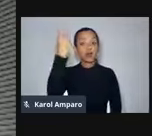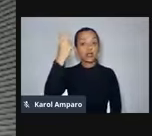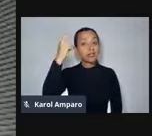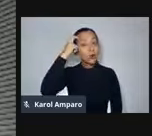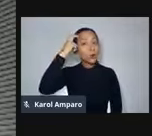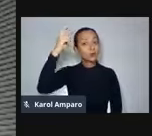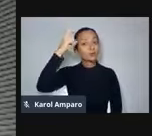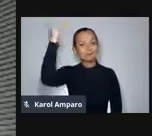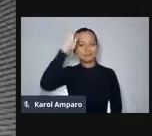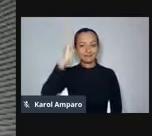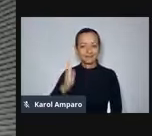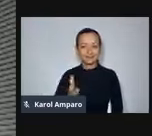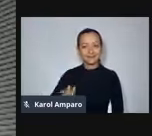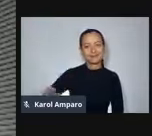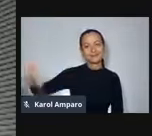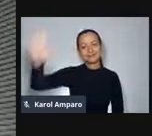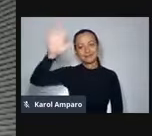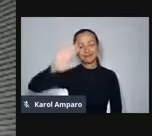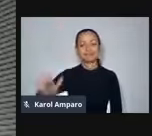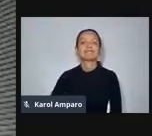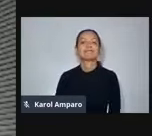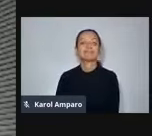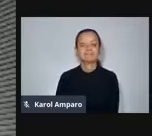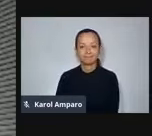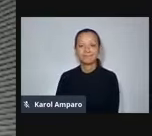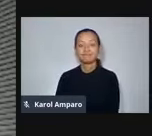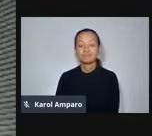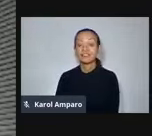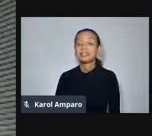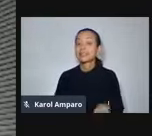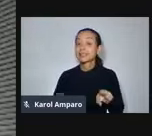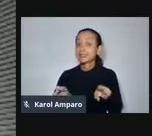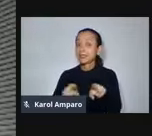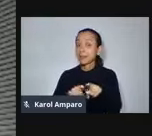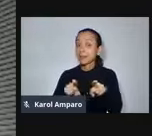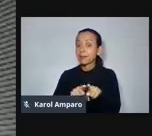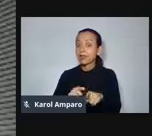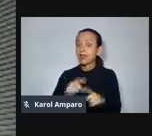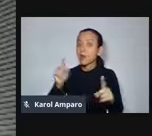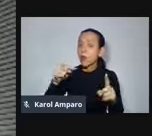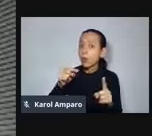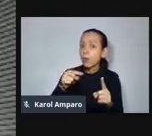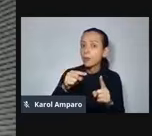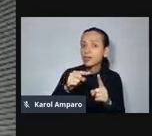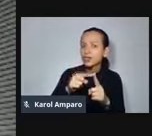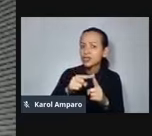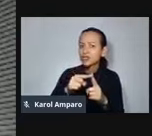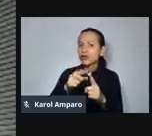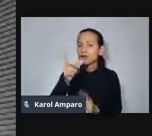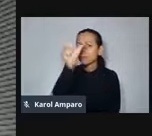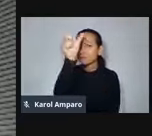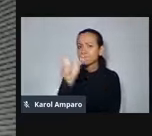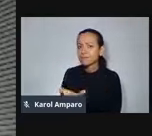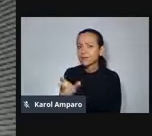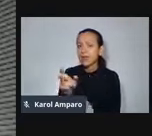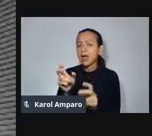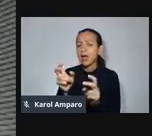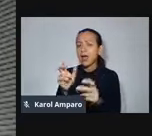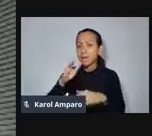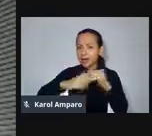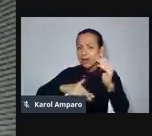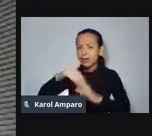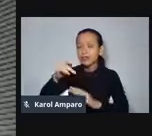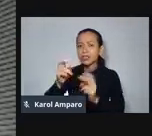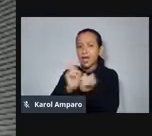Tudo isso buscando fortalecer e engrandecer cada vez mais o capoeirista, o